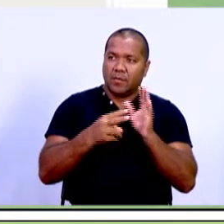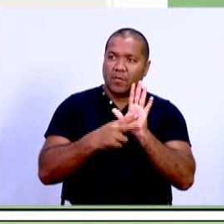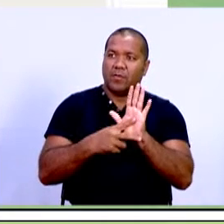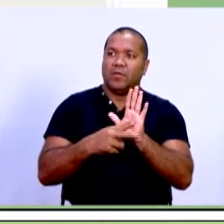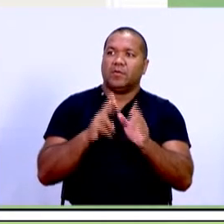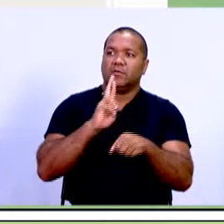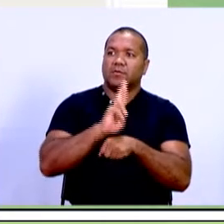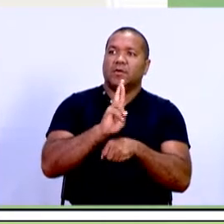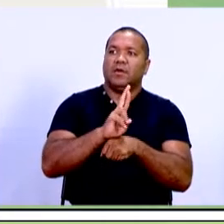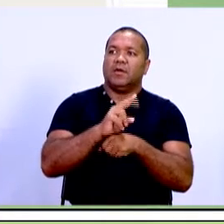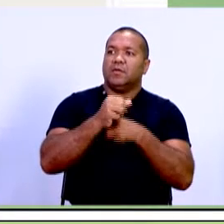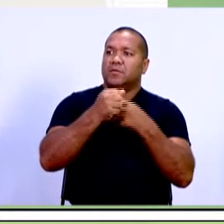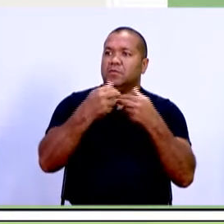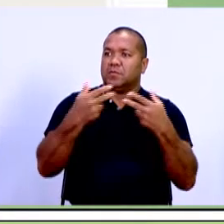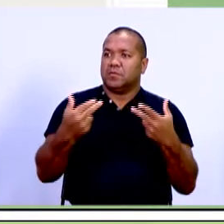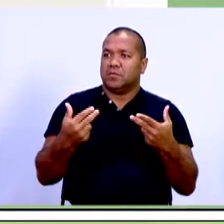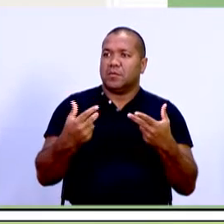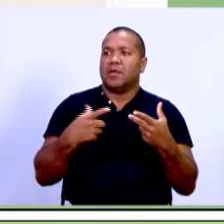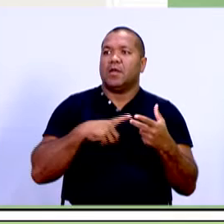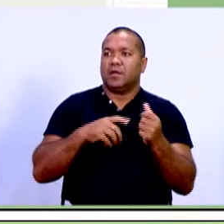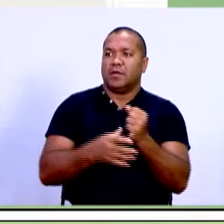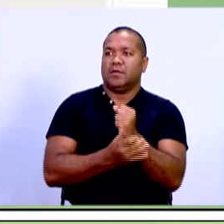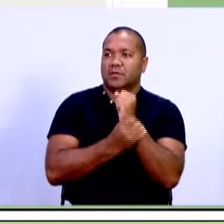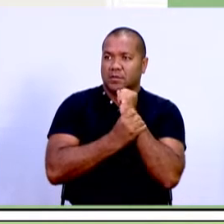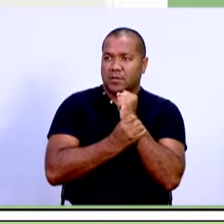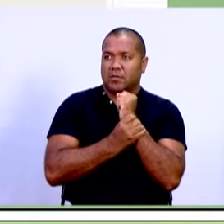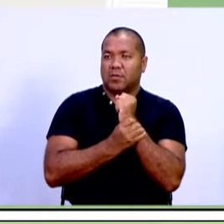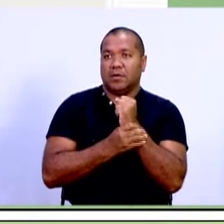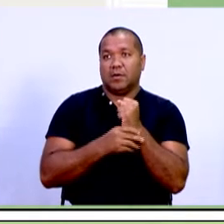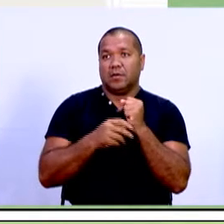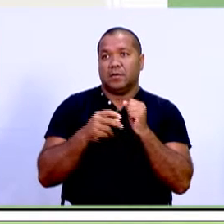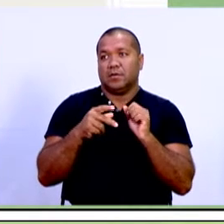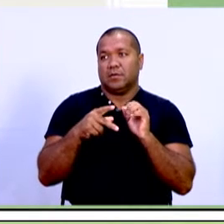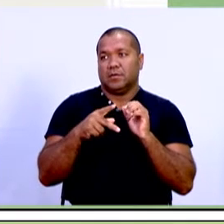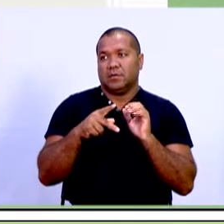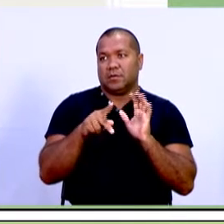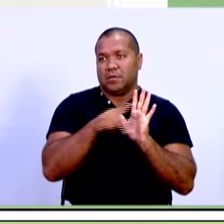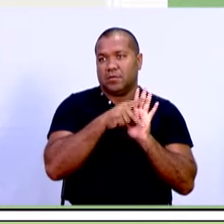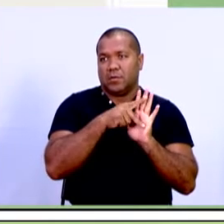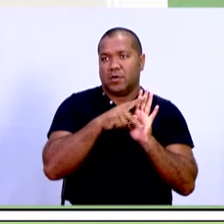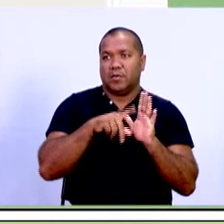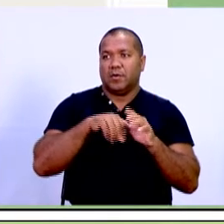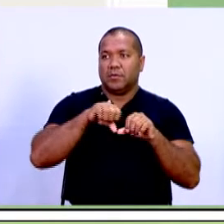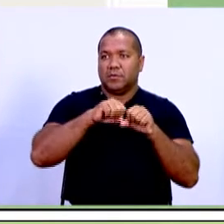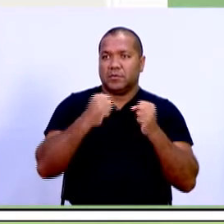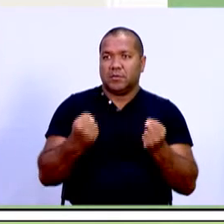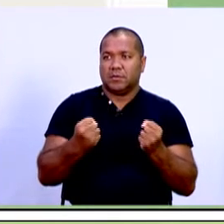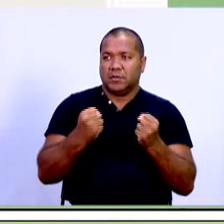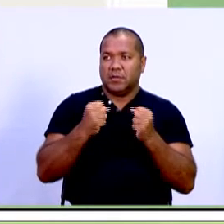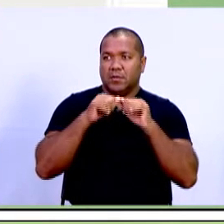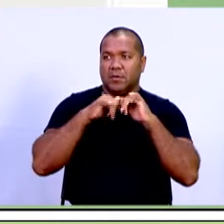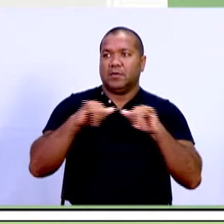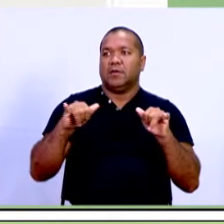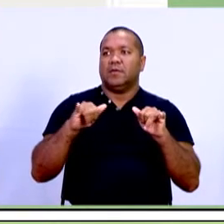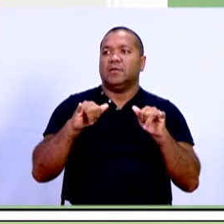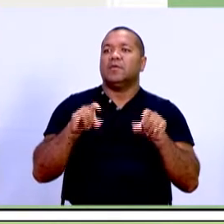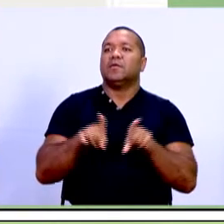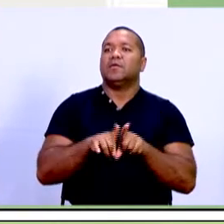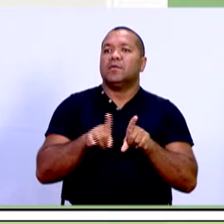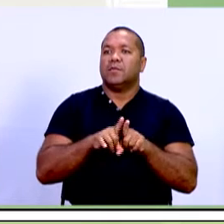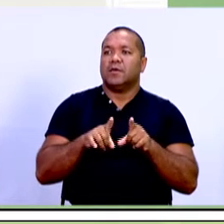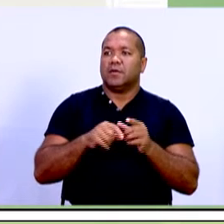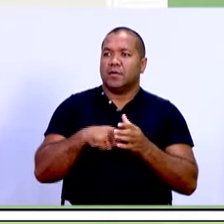web. Ele tem segurança embutida e um sistema de notificações. Também ele possui um